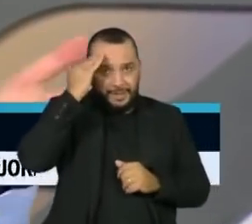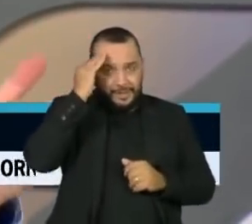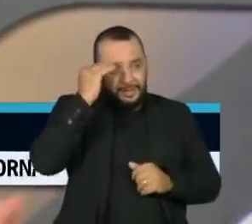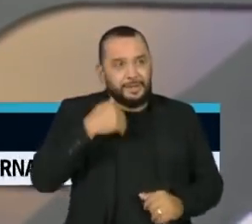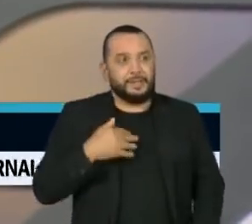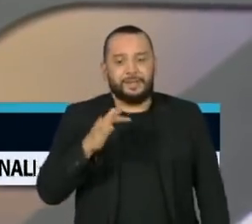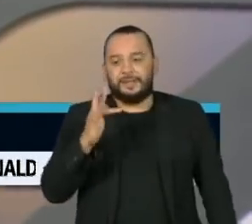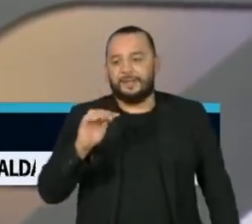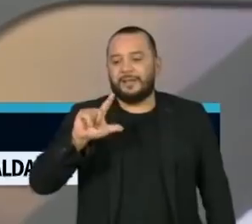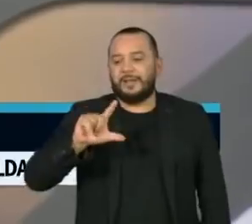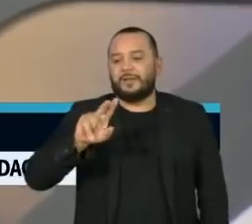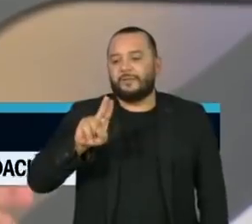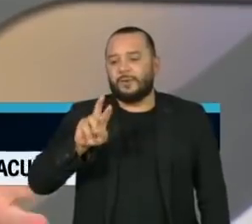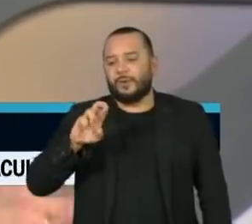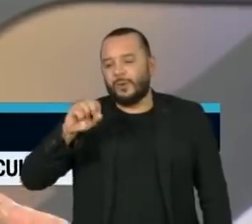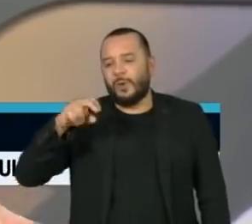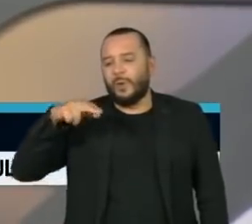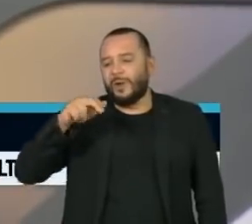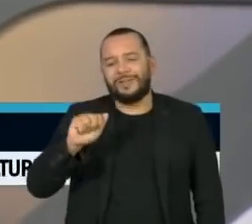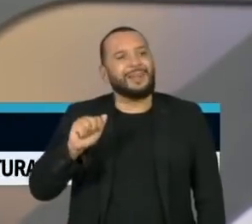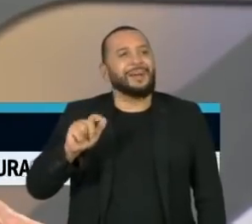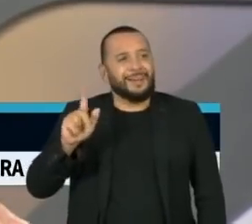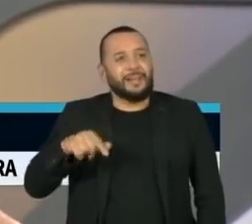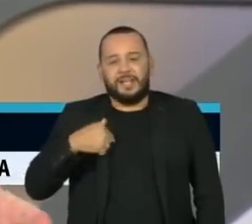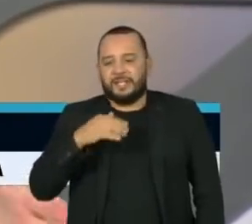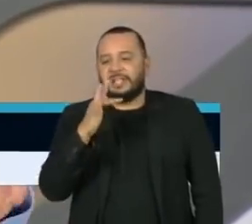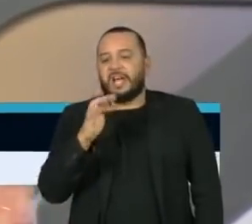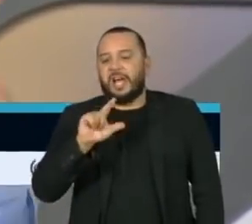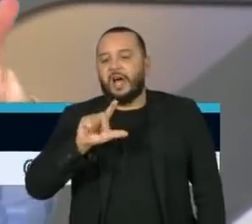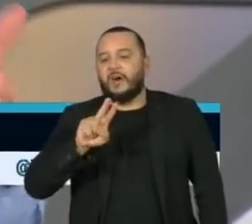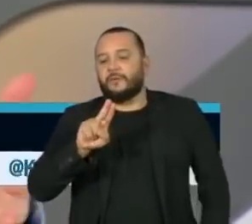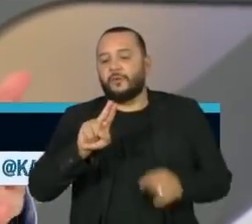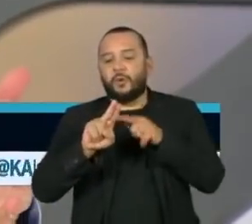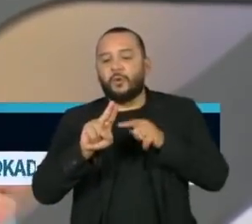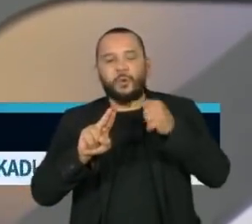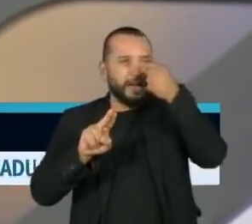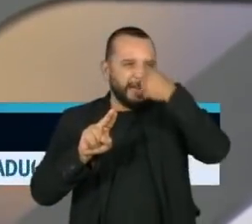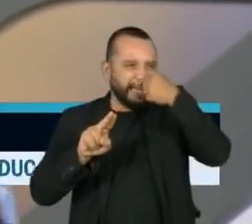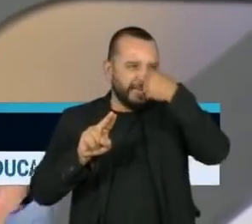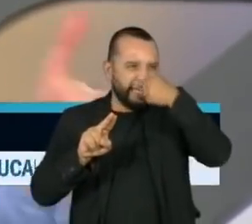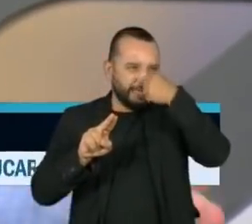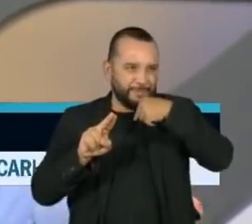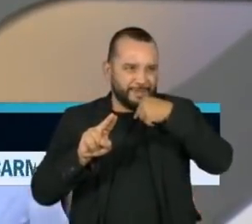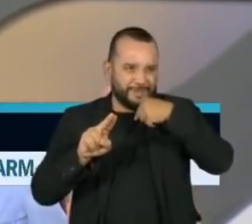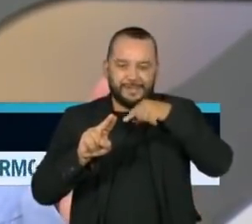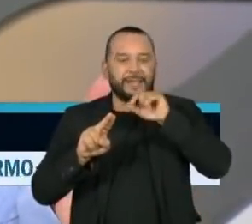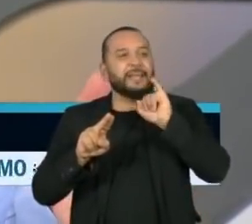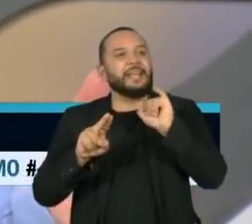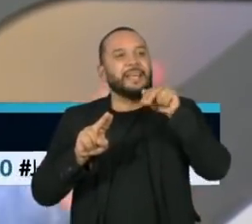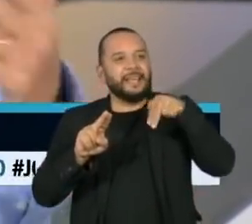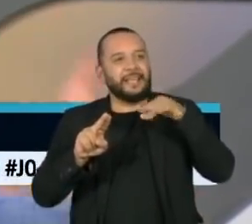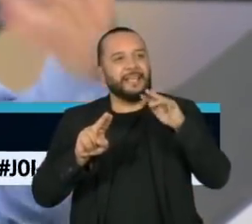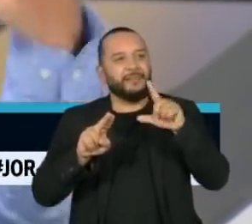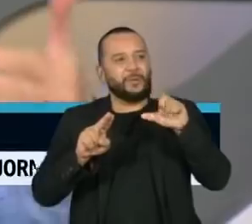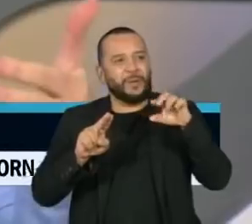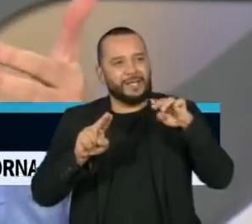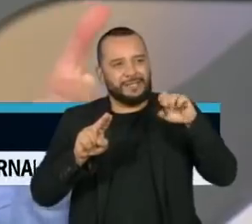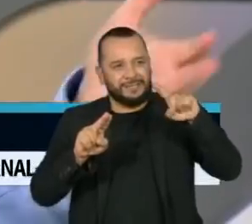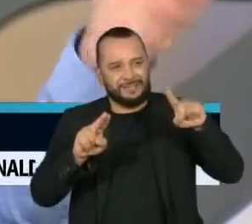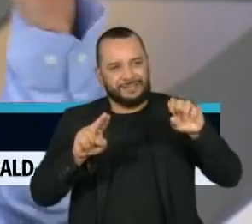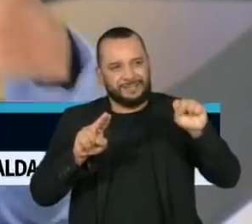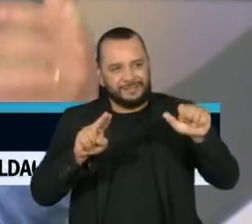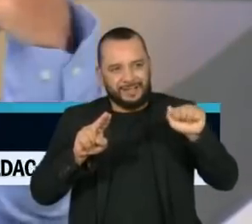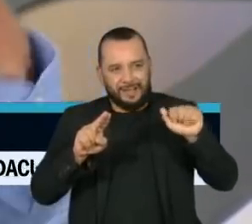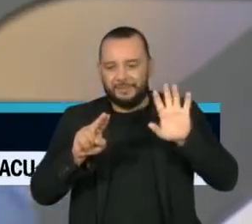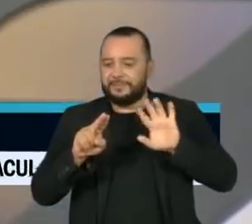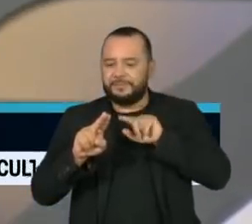nome feio, um apelido. De flu de gripe, né, que veio de influenza, né? E o nome influenza veio,